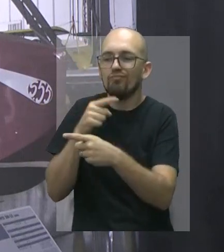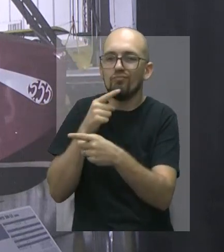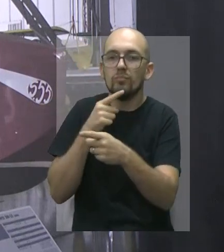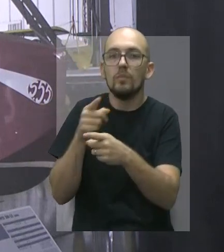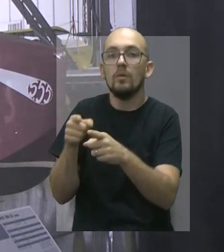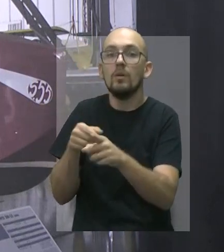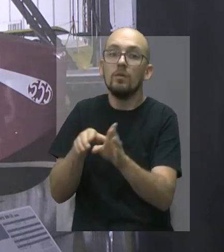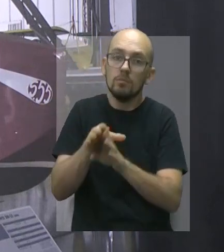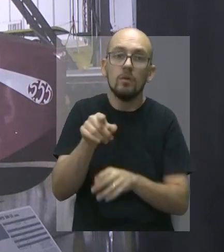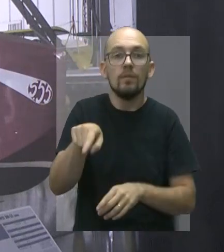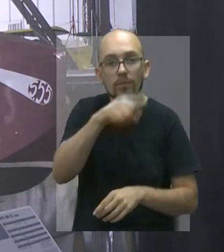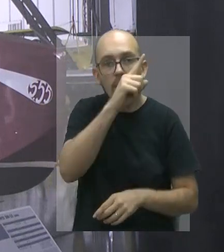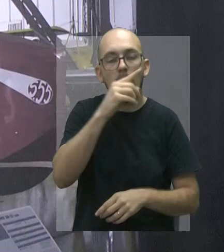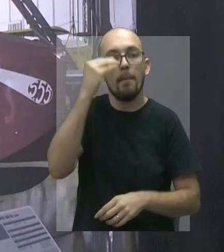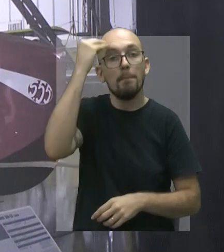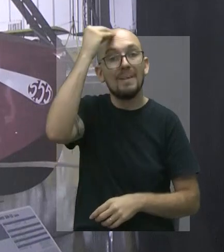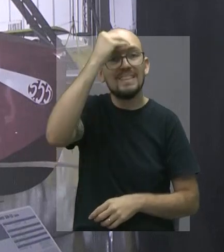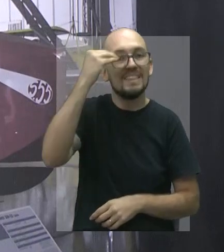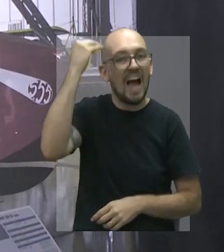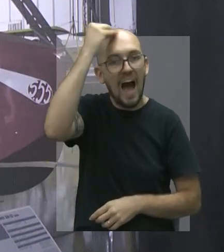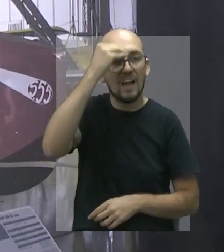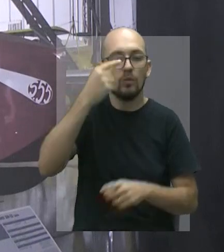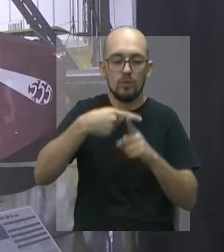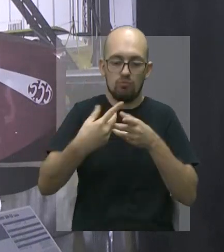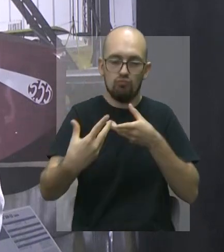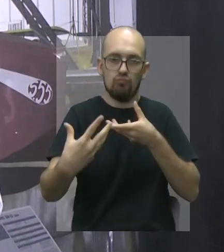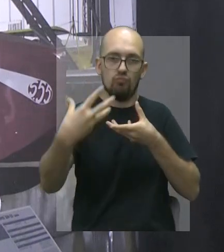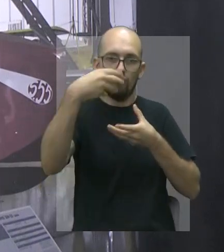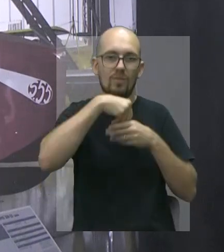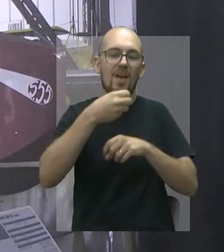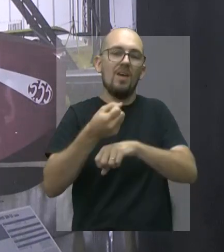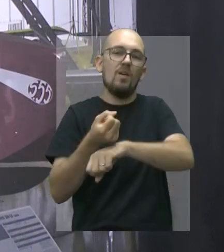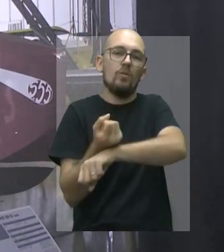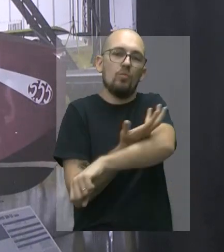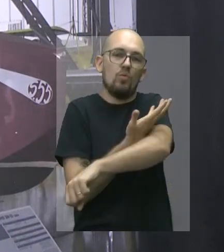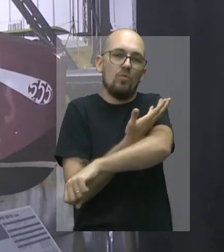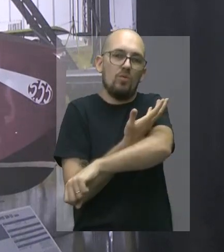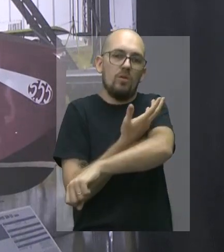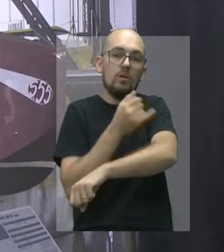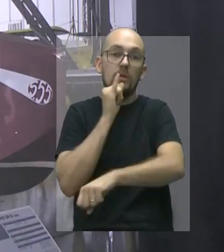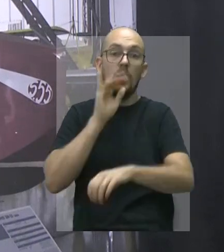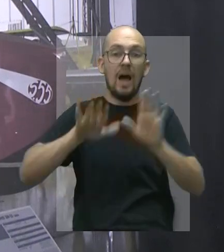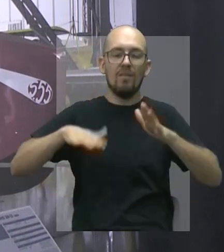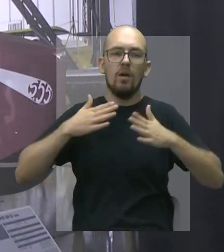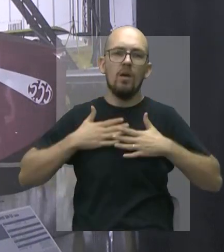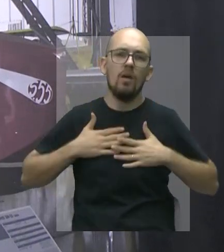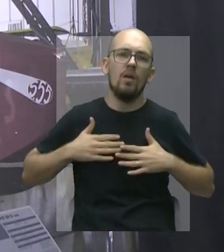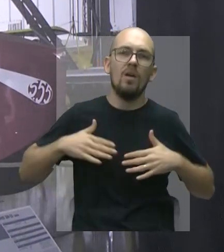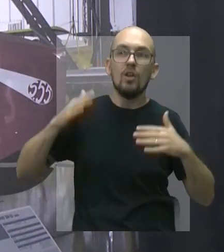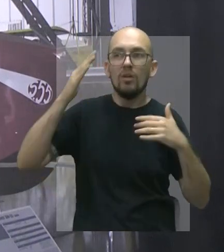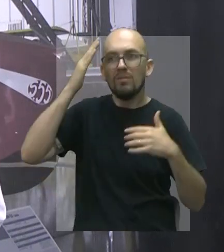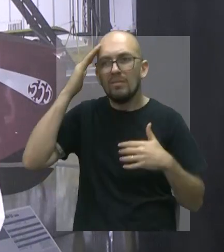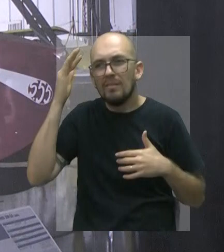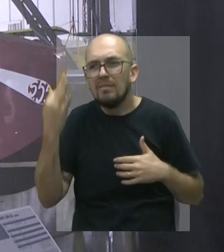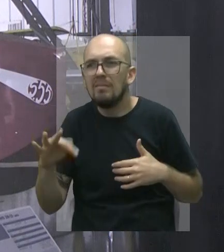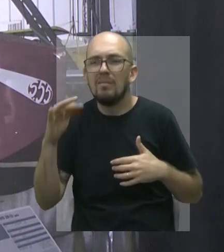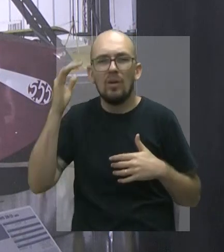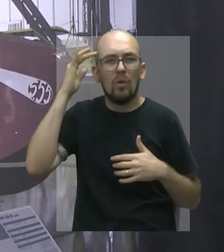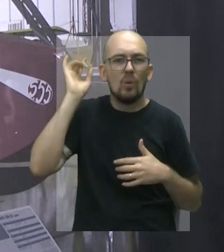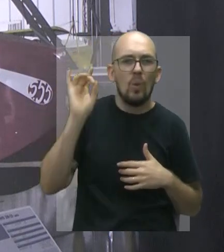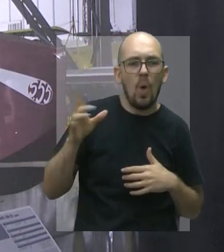procure um psiquiatra porque isso é de fundo emocional. Tal sintoma físico que o indivíduo está tendo é